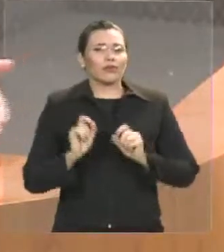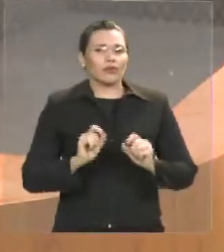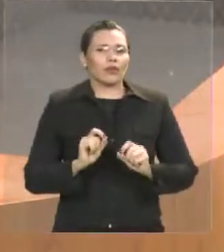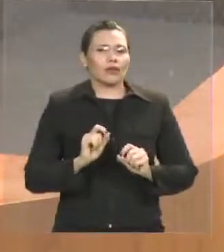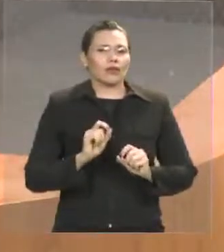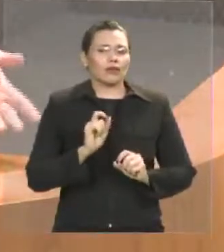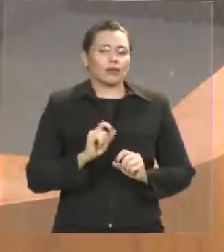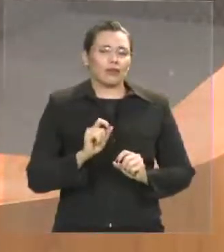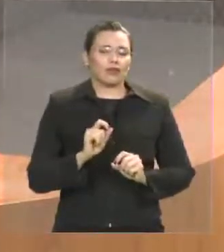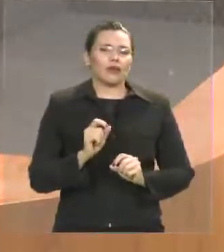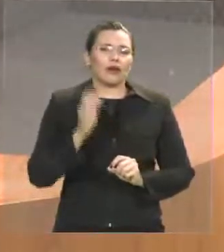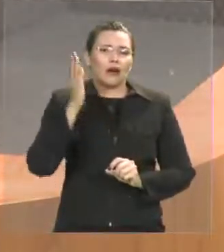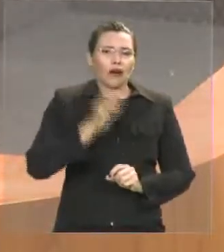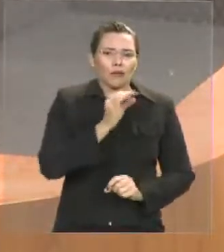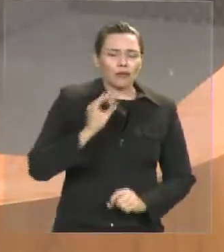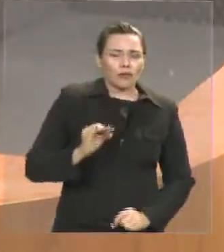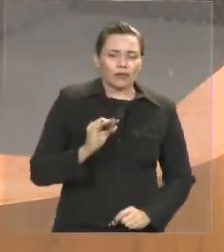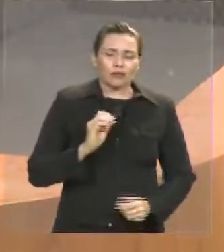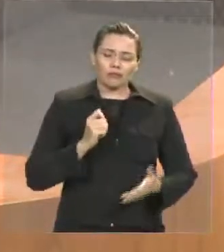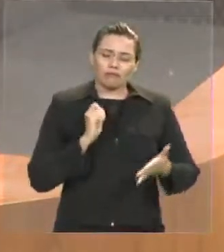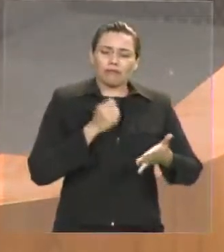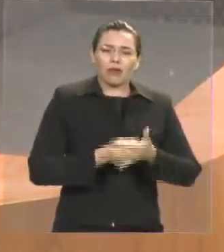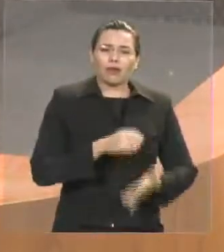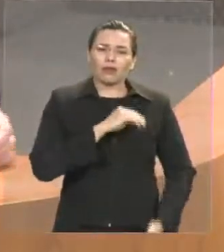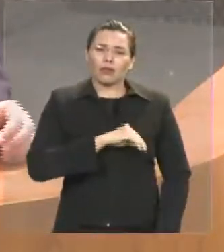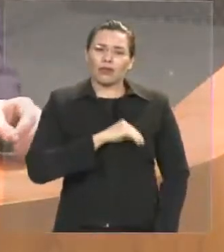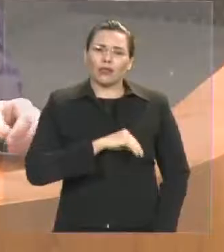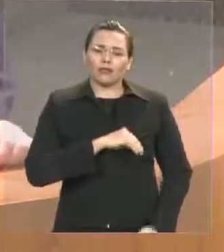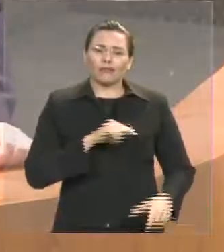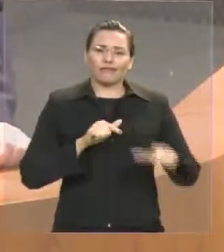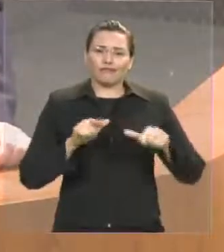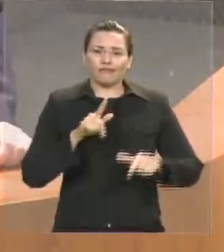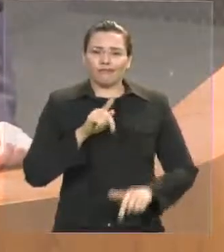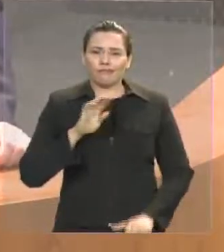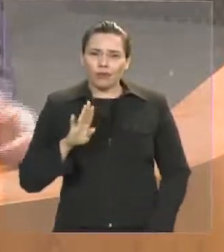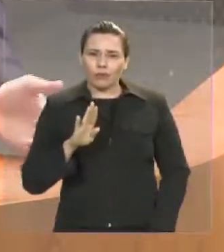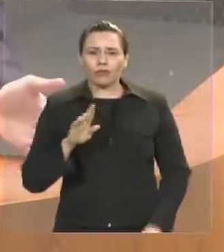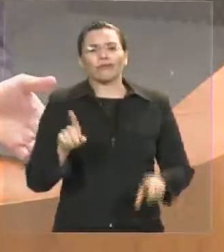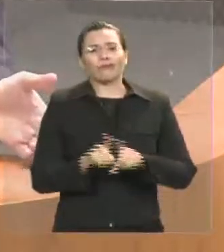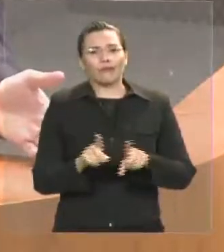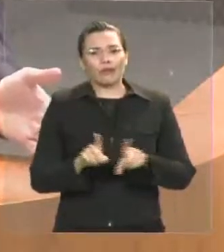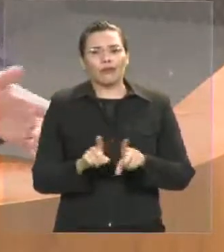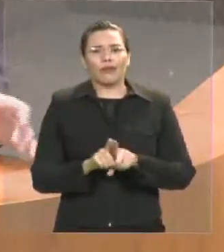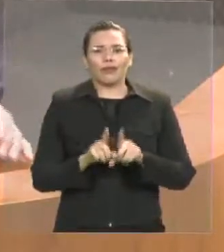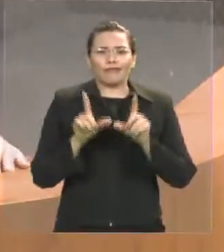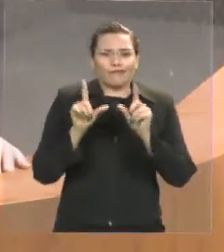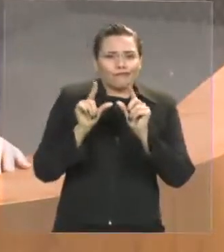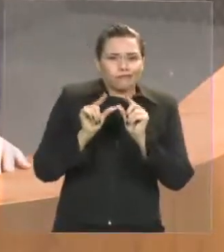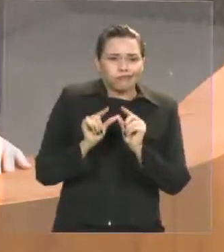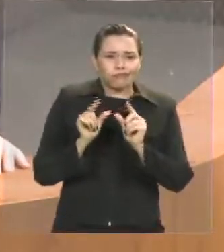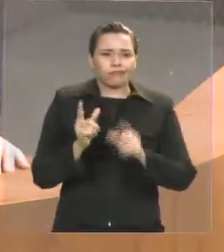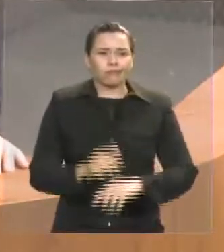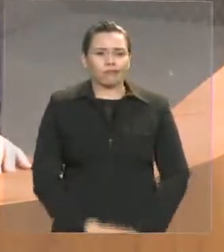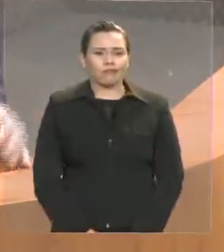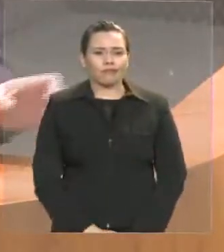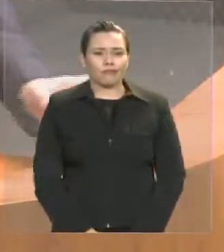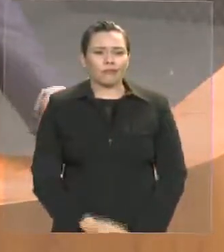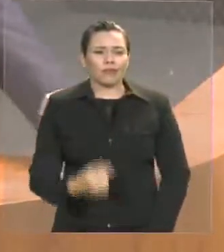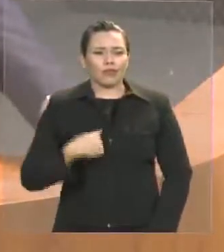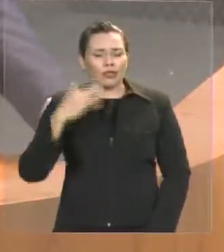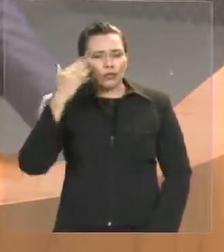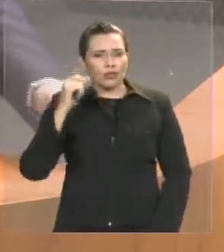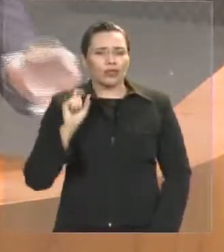todos, que todos os estados, não só o Maranhão, tiveram diminuição no seu FPE. A